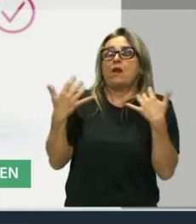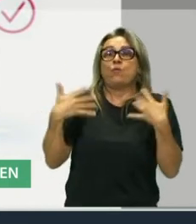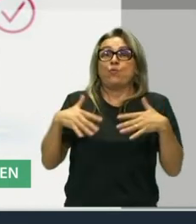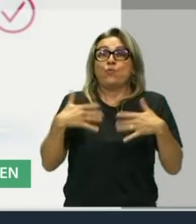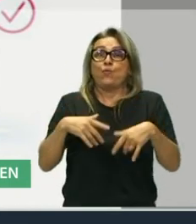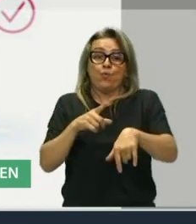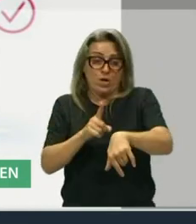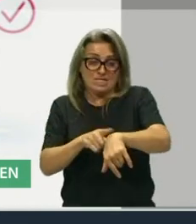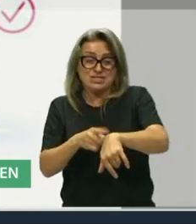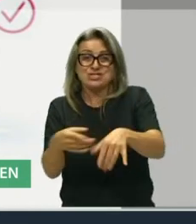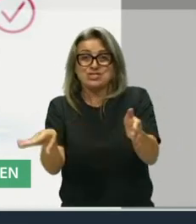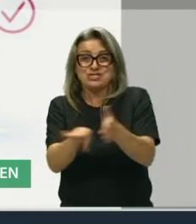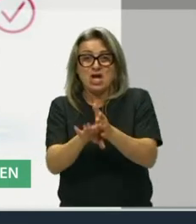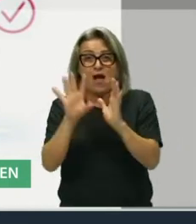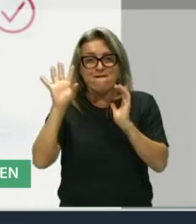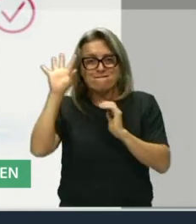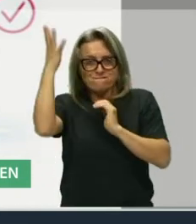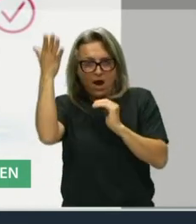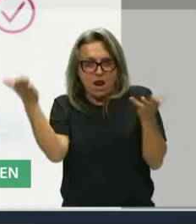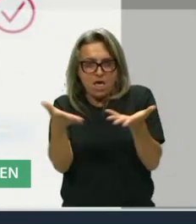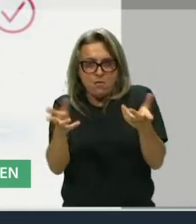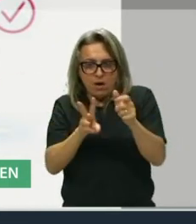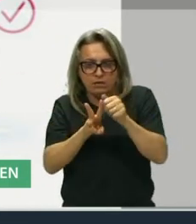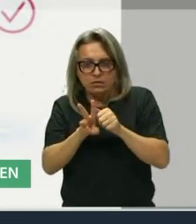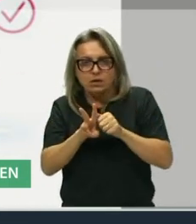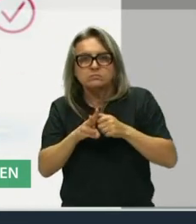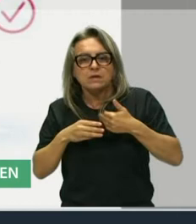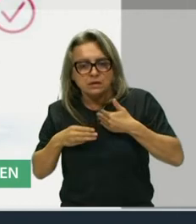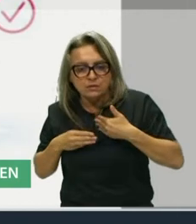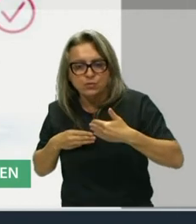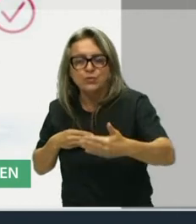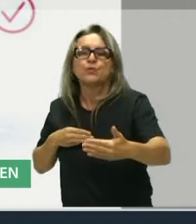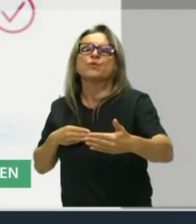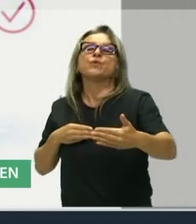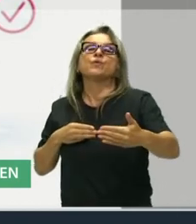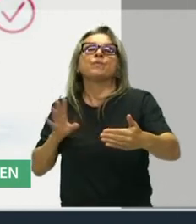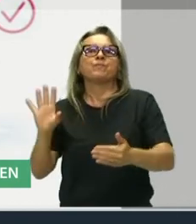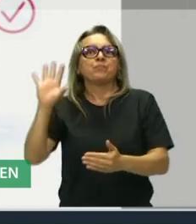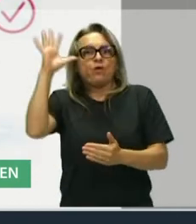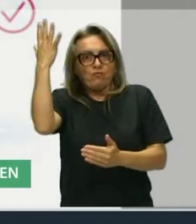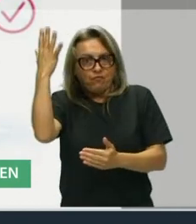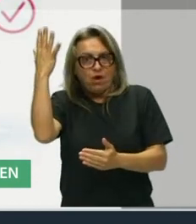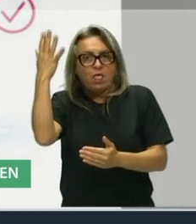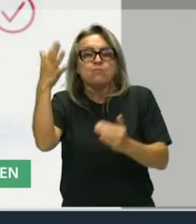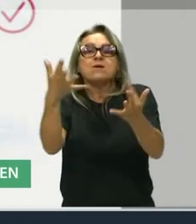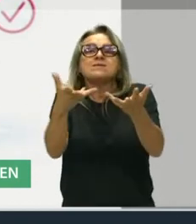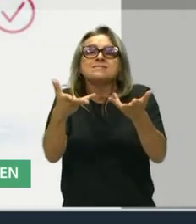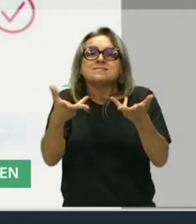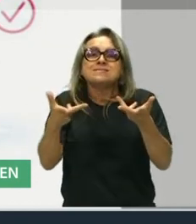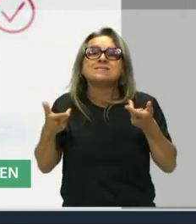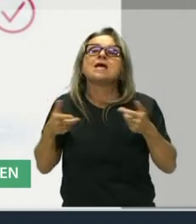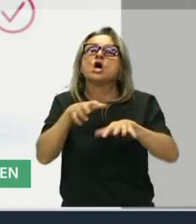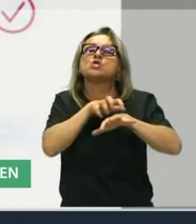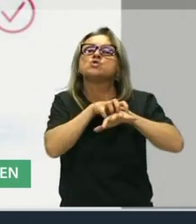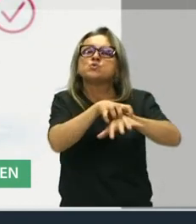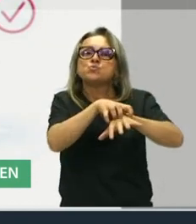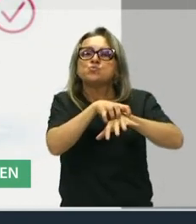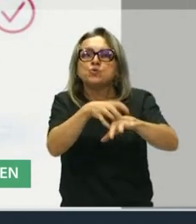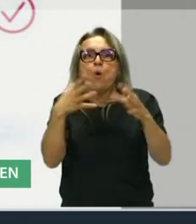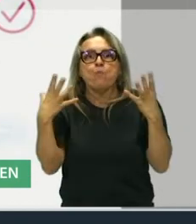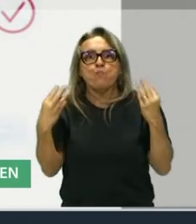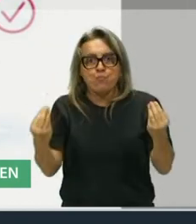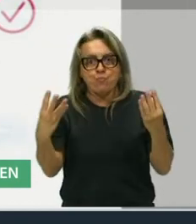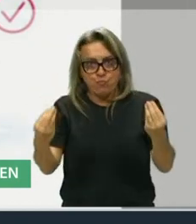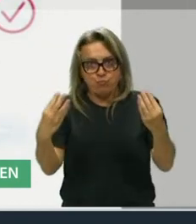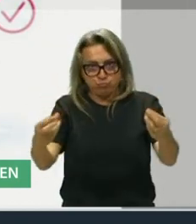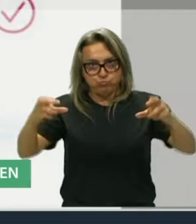esse número aumenta expressivamente. Porque não só Itajaí recebe muitos turistas, mas toda a região da ANFRE, que é